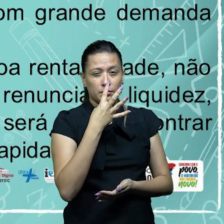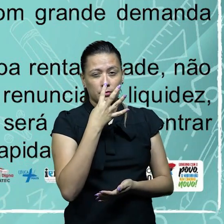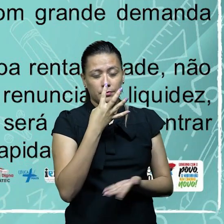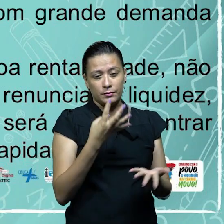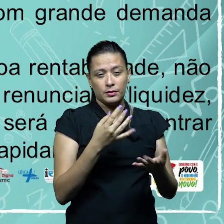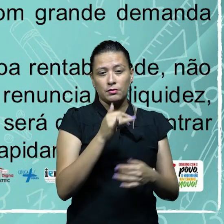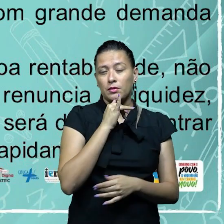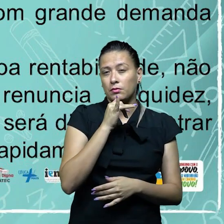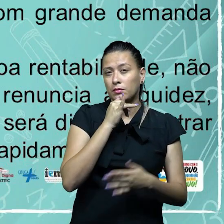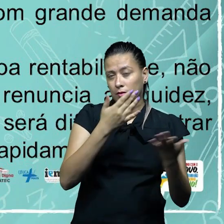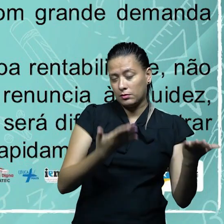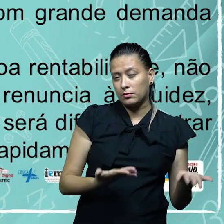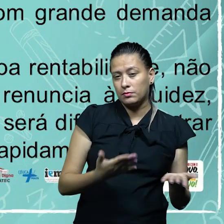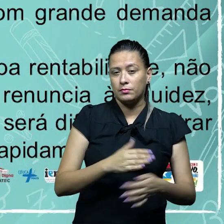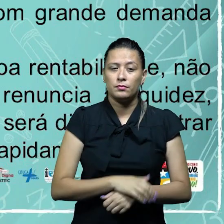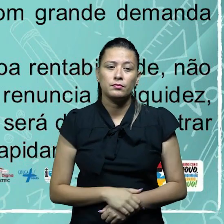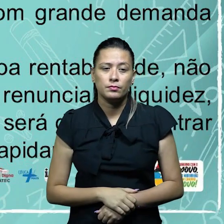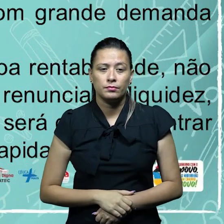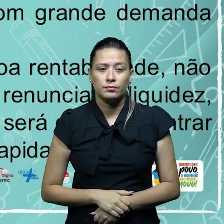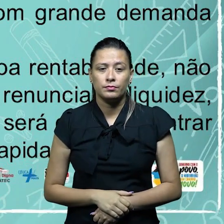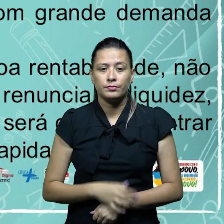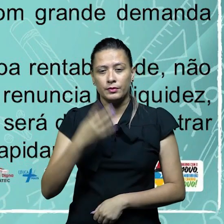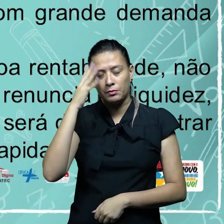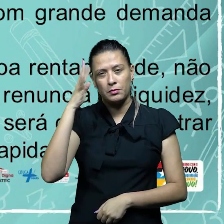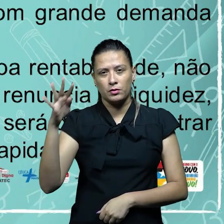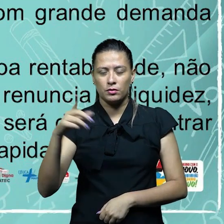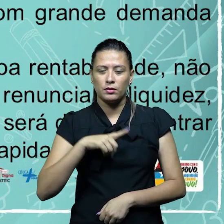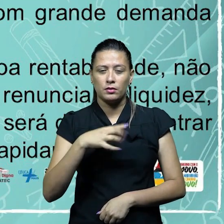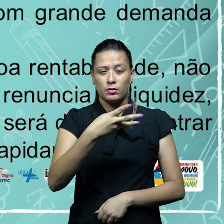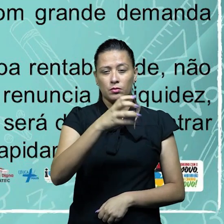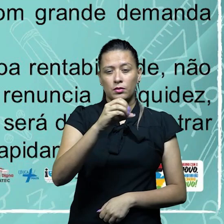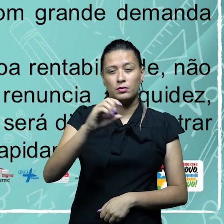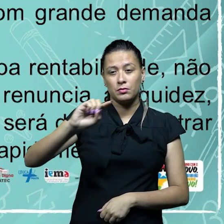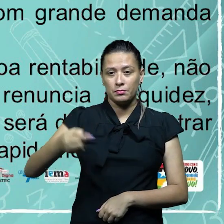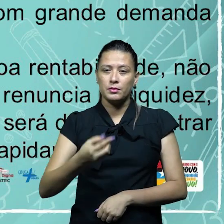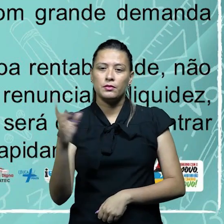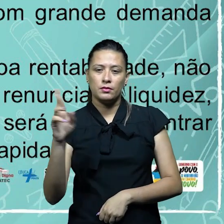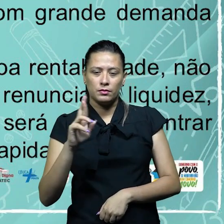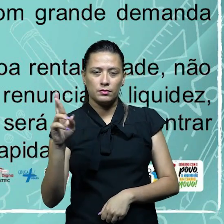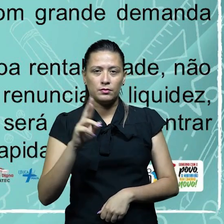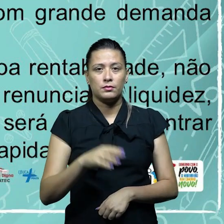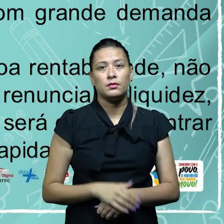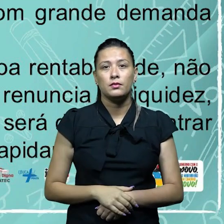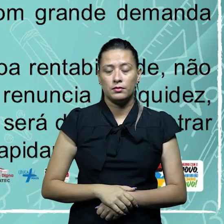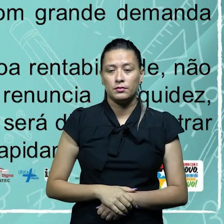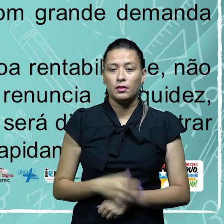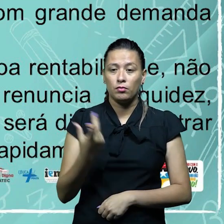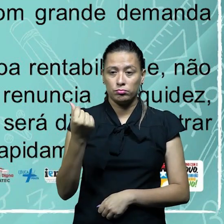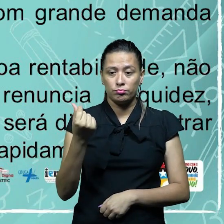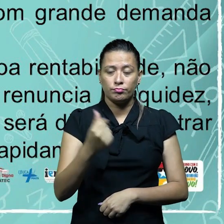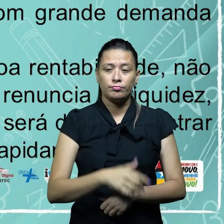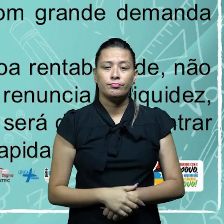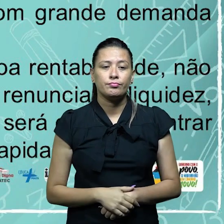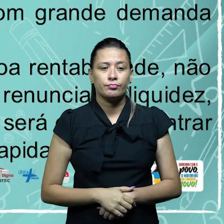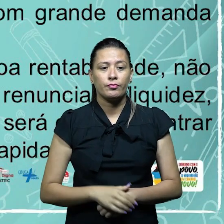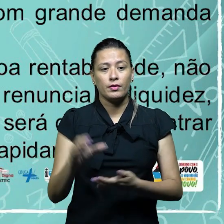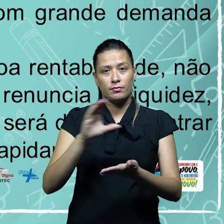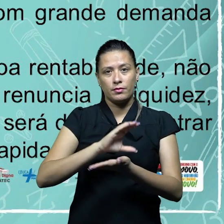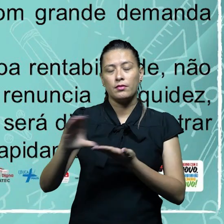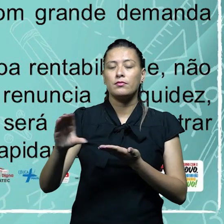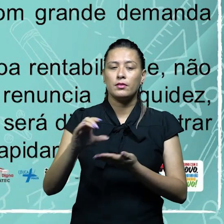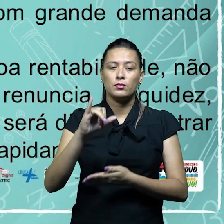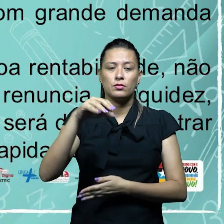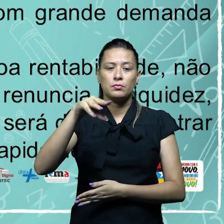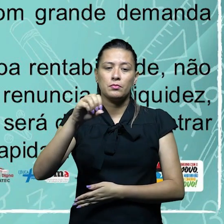imóvel. Após pesquisar bastante, encontrou um apartamento em um bairro excelente, tá? Com franca valorização, ou seja, ele